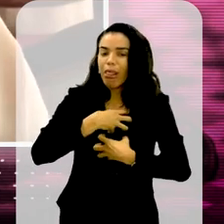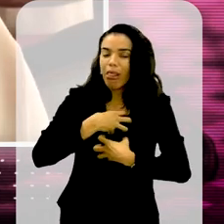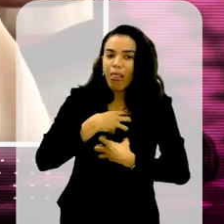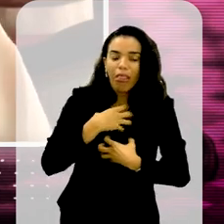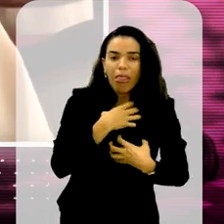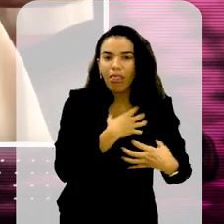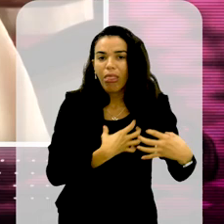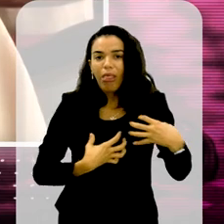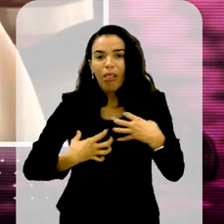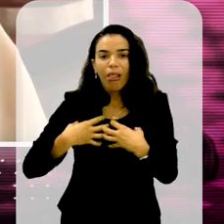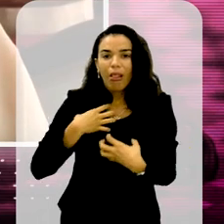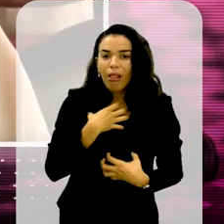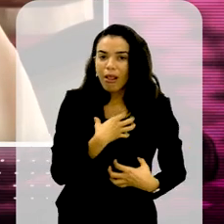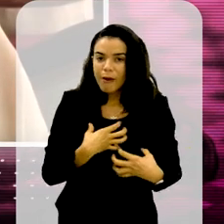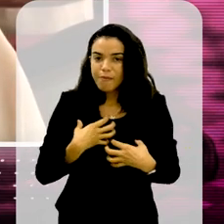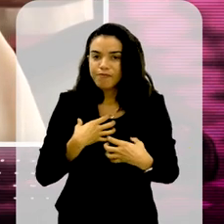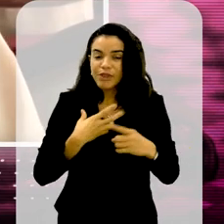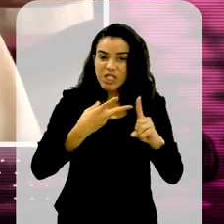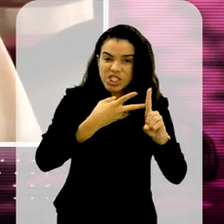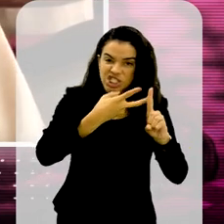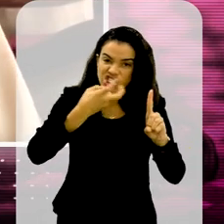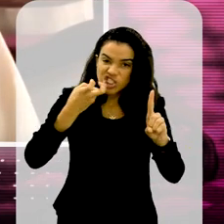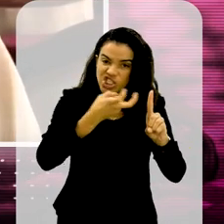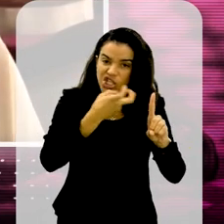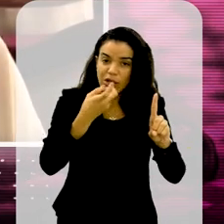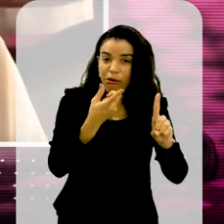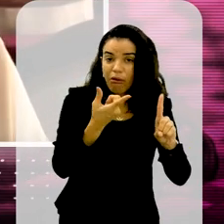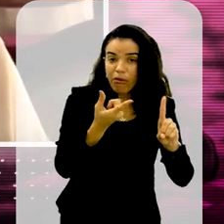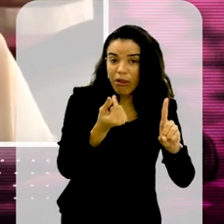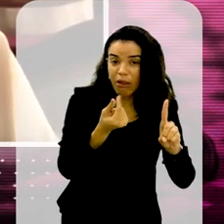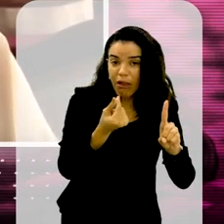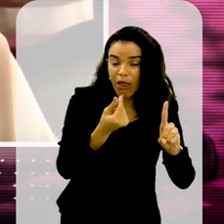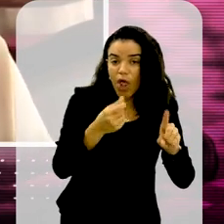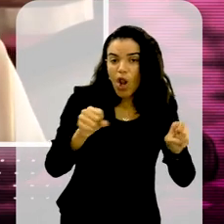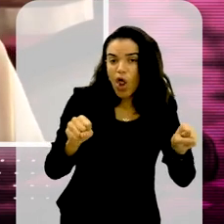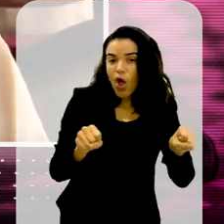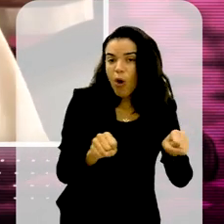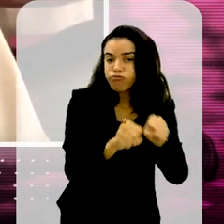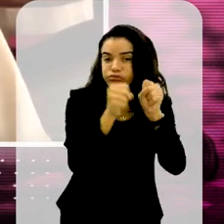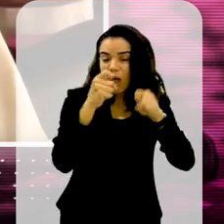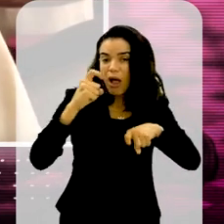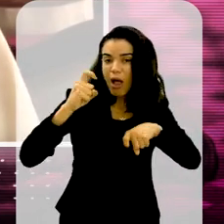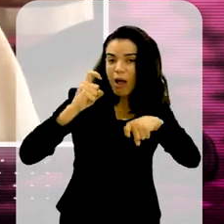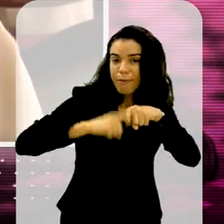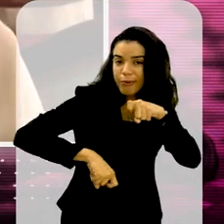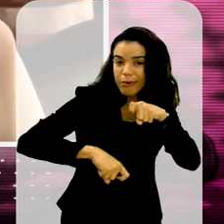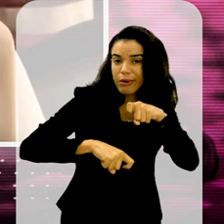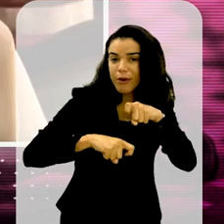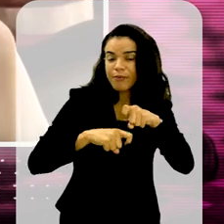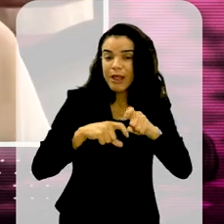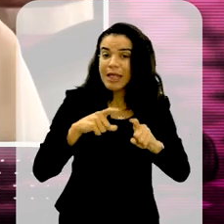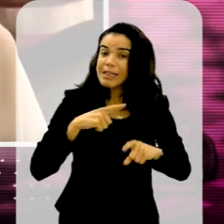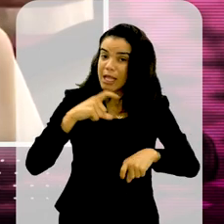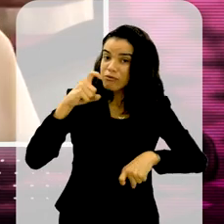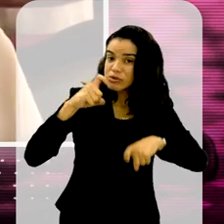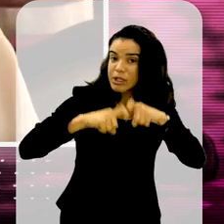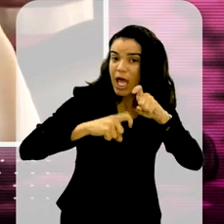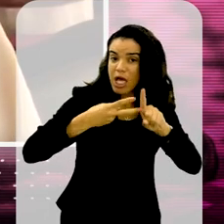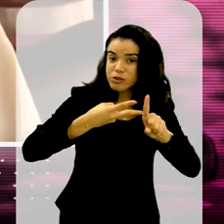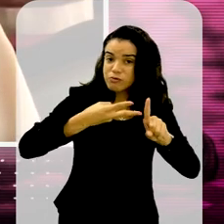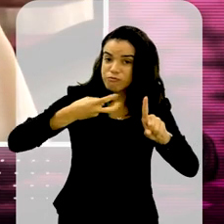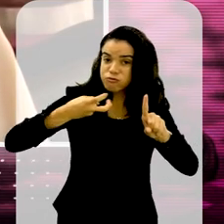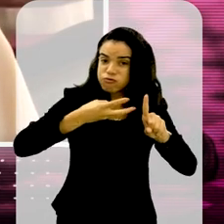ser até para crimes de extorsão ou crimes que violam a dignidade sexual. A gente tem o sex extorsão,